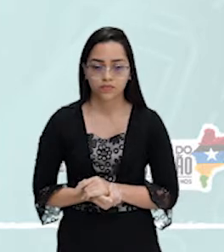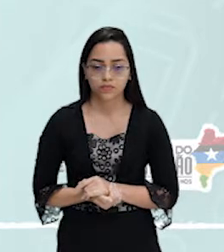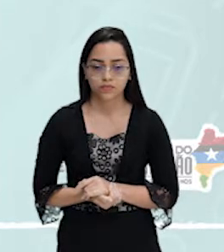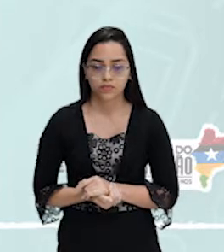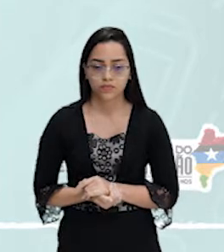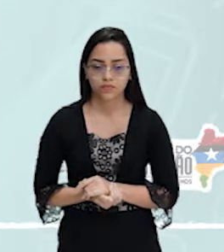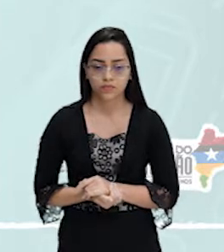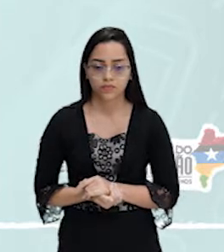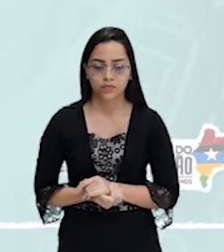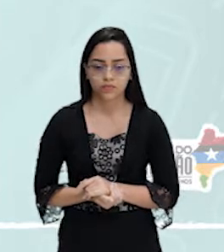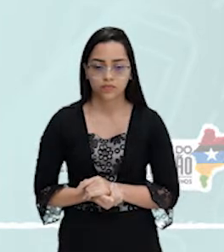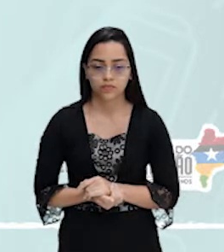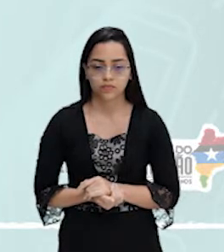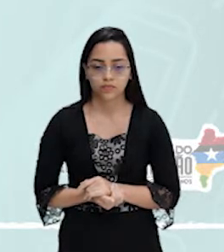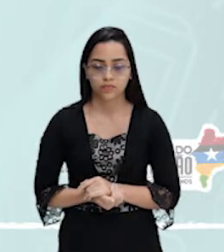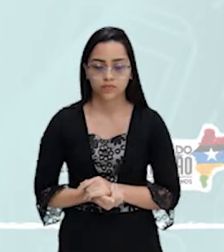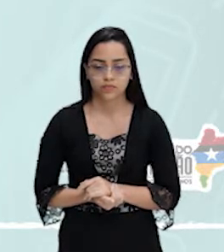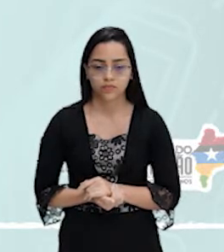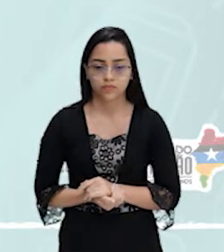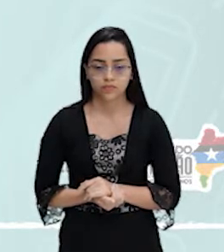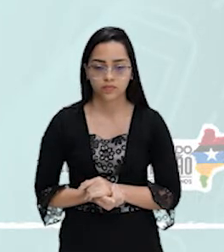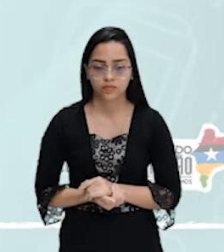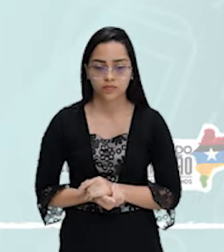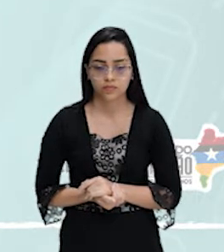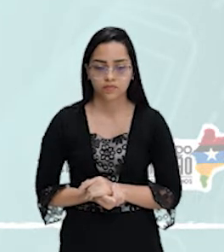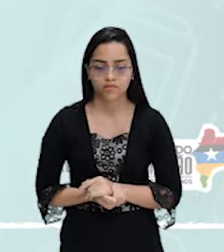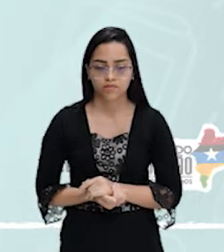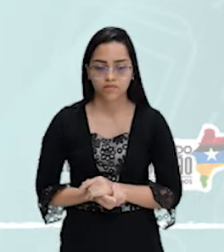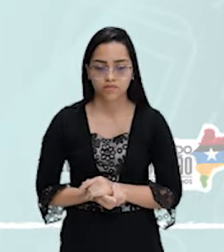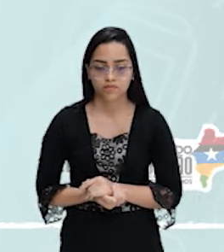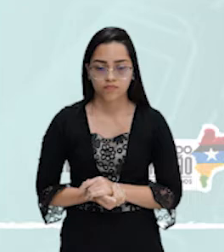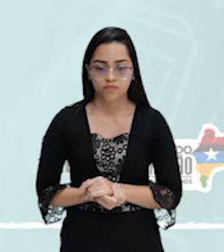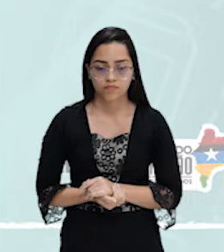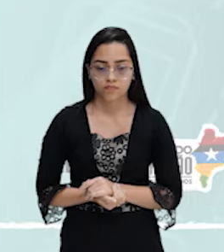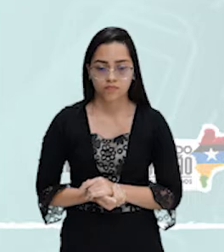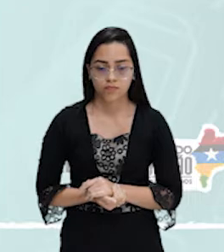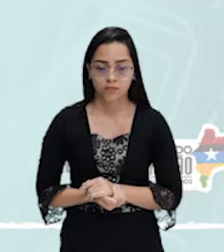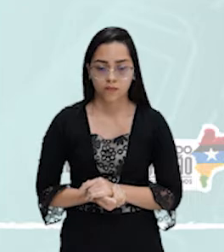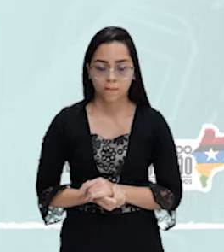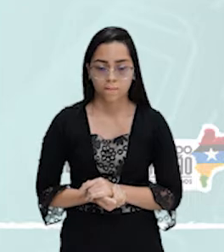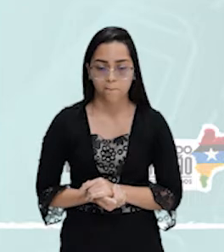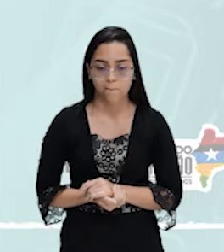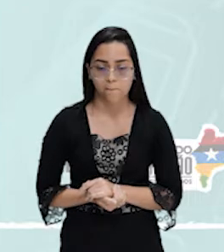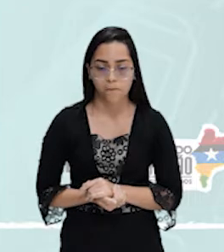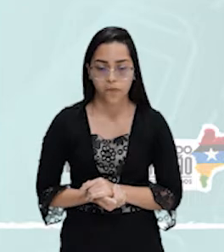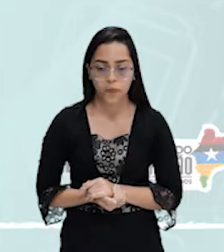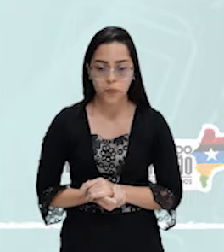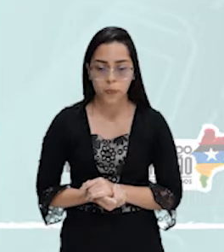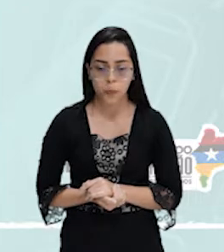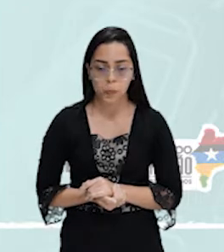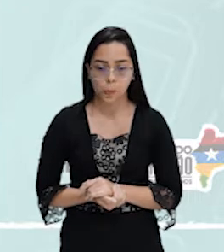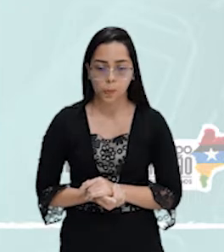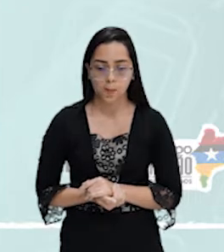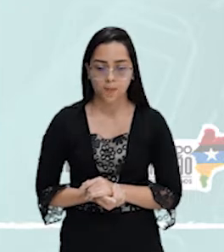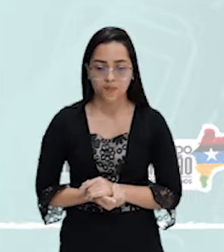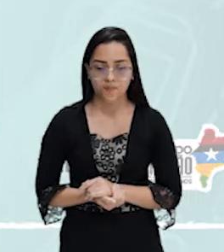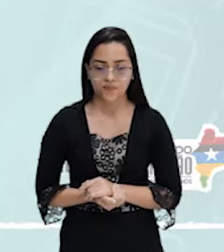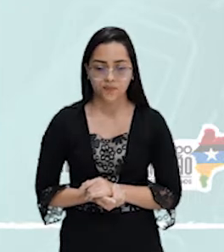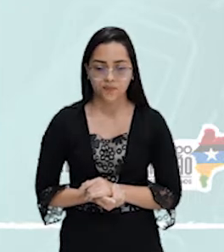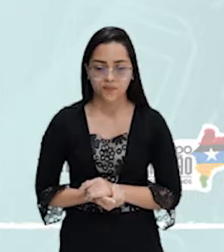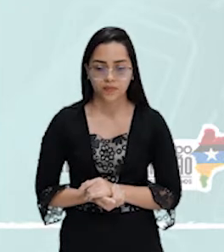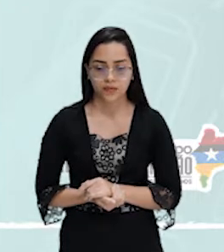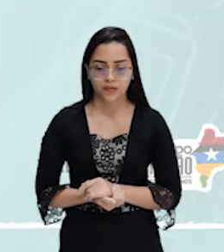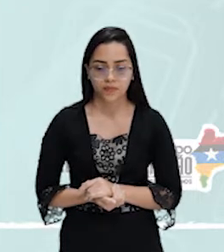geoquímicos. Possui um núcleo interno sólido e rico de ferro, com 240 km de raio.